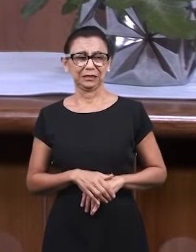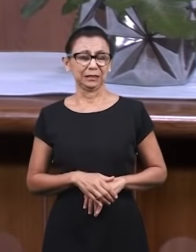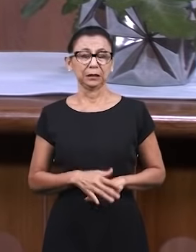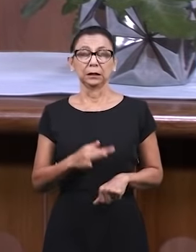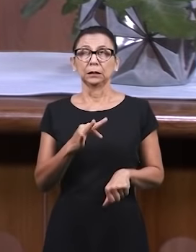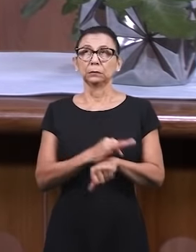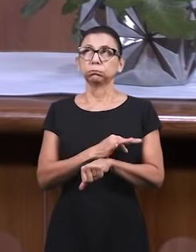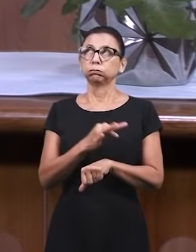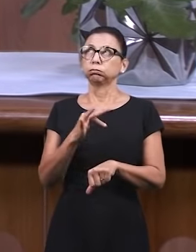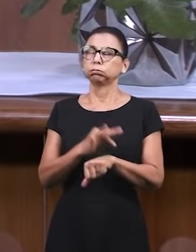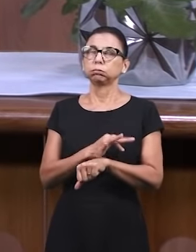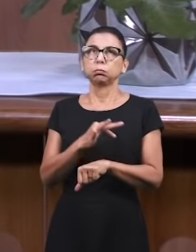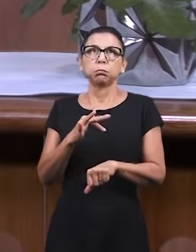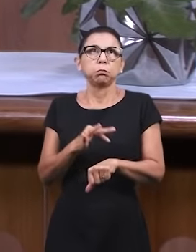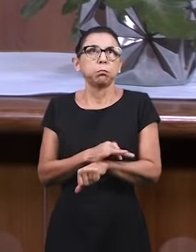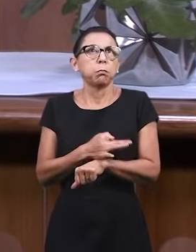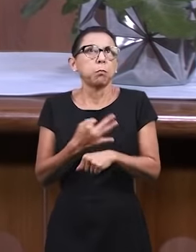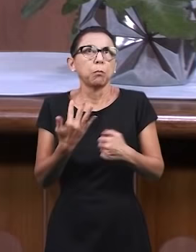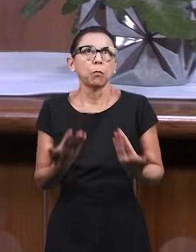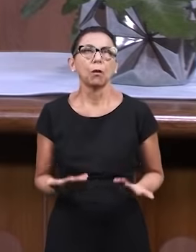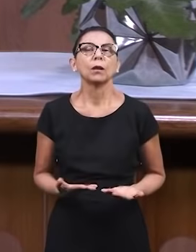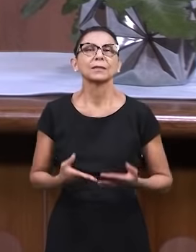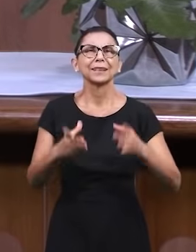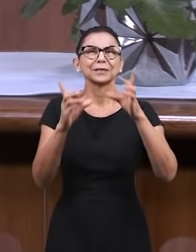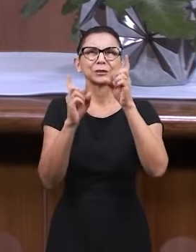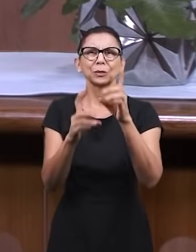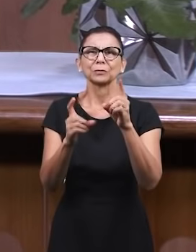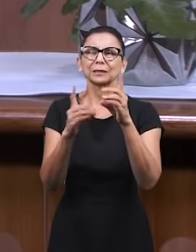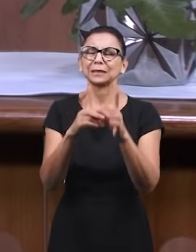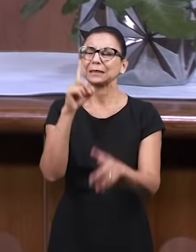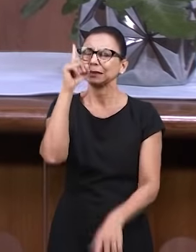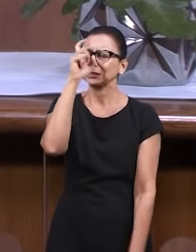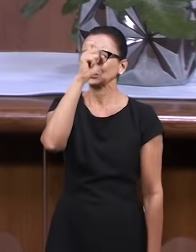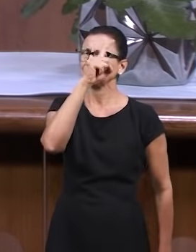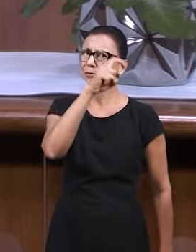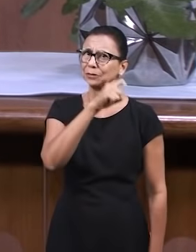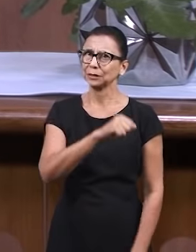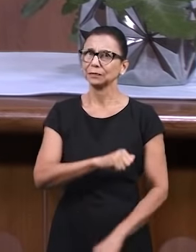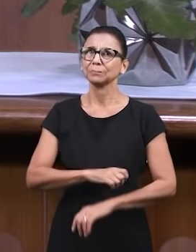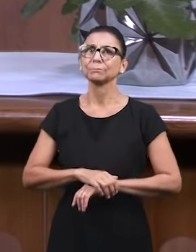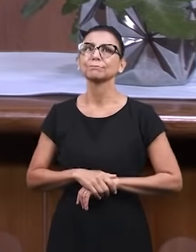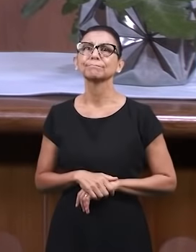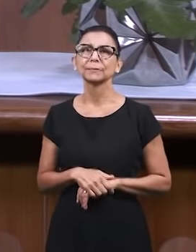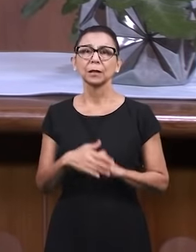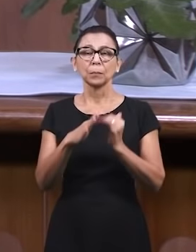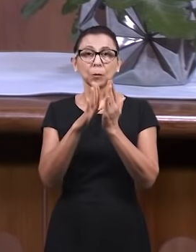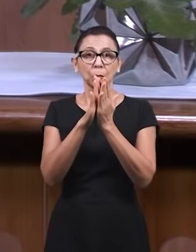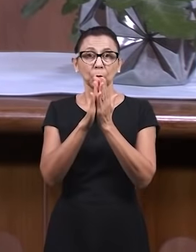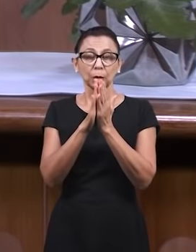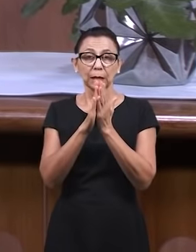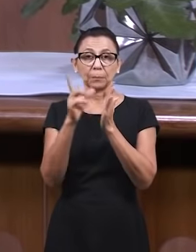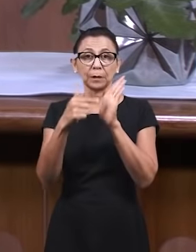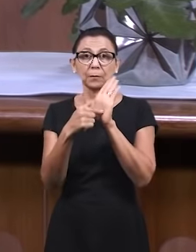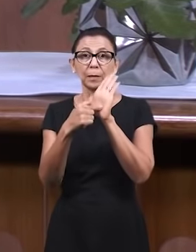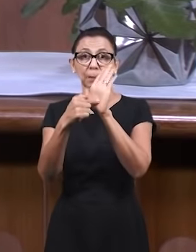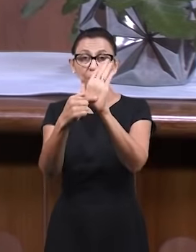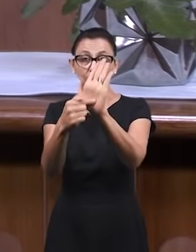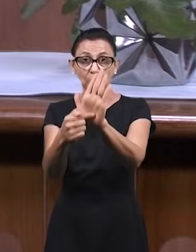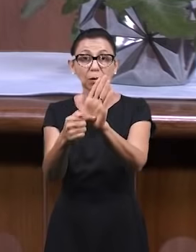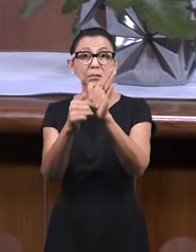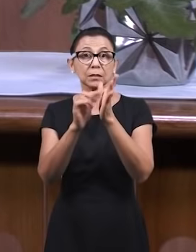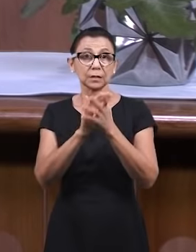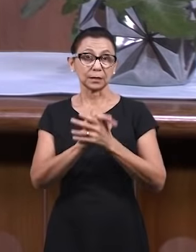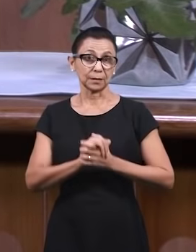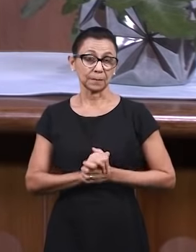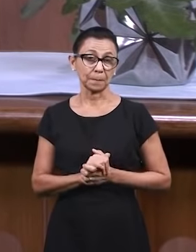Quem suporta a doutrina? A palavra fala que nos últimos dias as pessoas não suportariam a sã doutrina. Sã doutrina fala